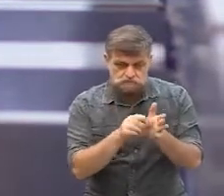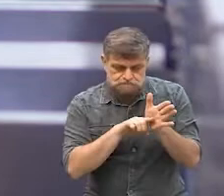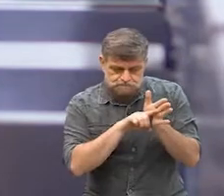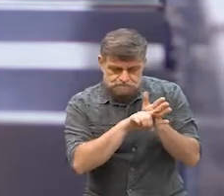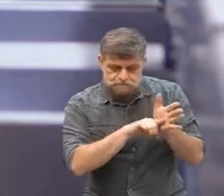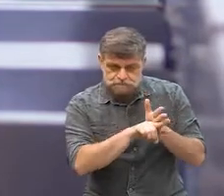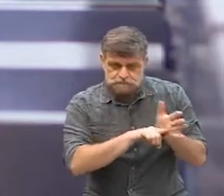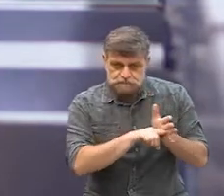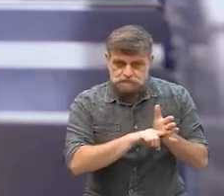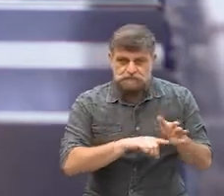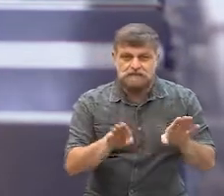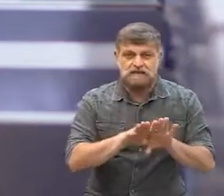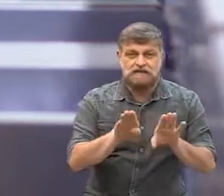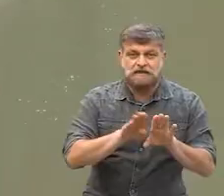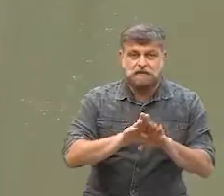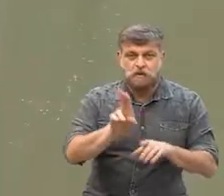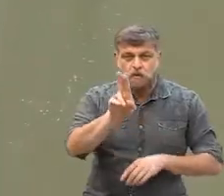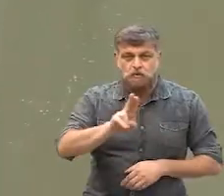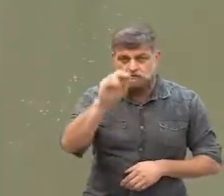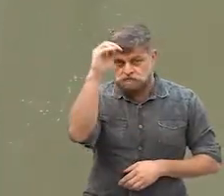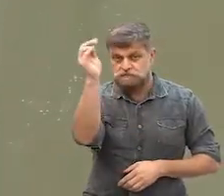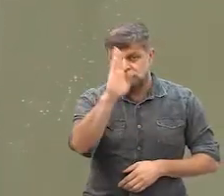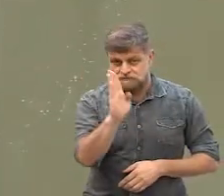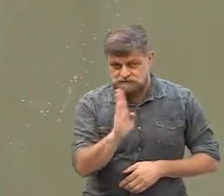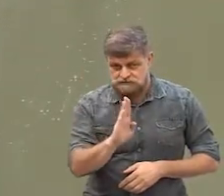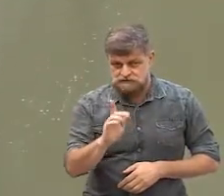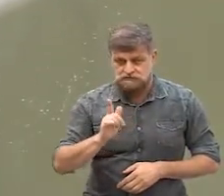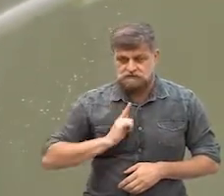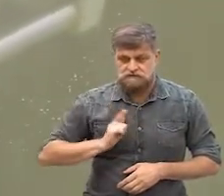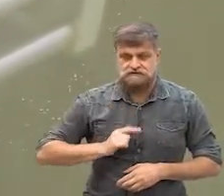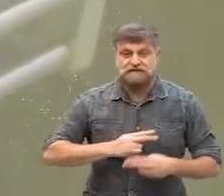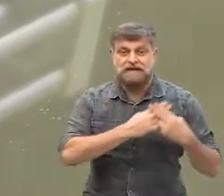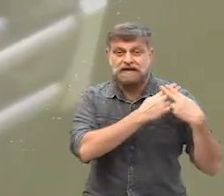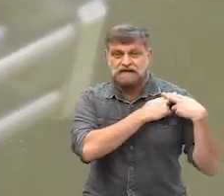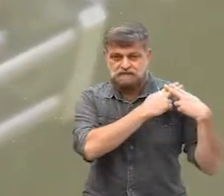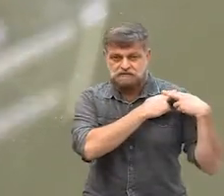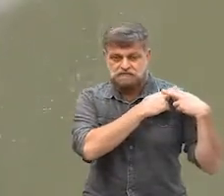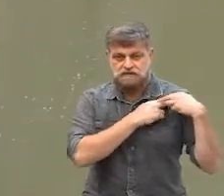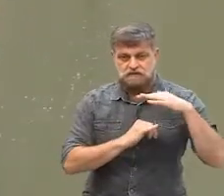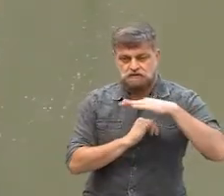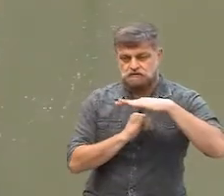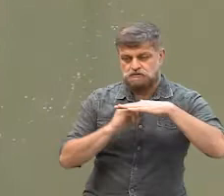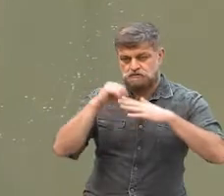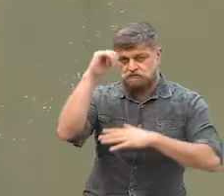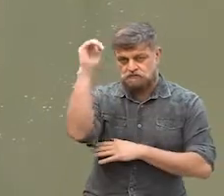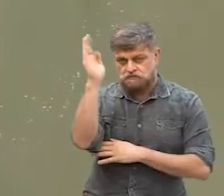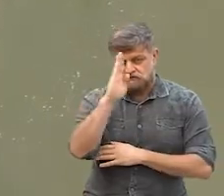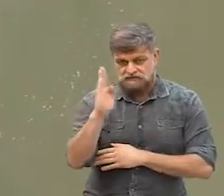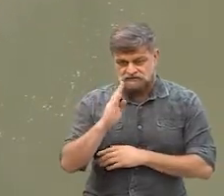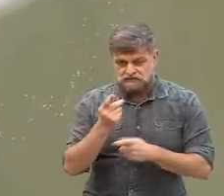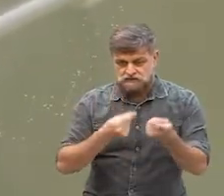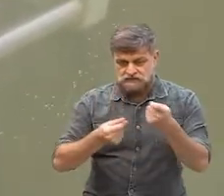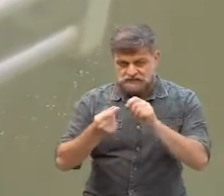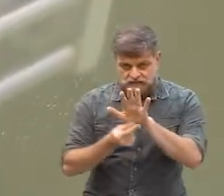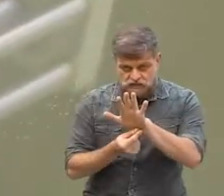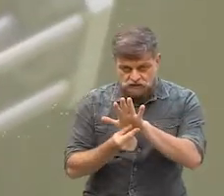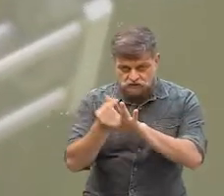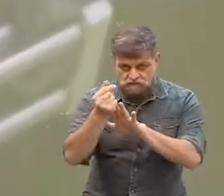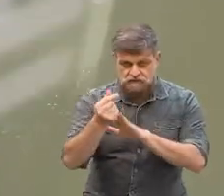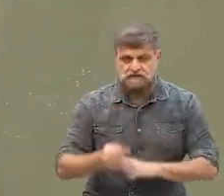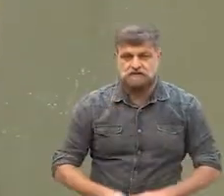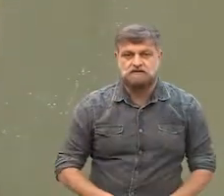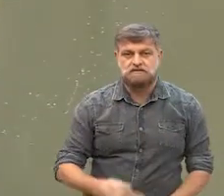e cadeia de consumo no Brasil, realizado sob a chancela do Instituto Brasileiro de Economia da Fundação